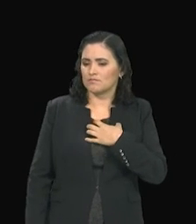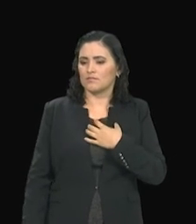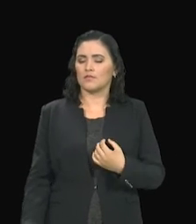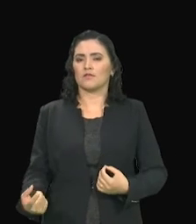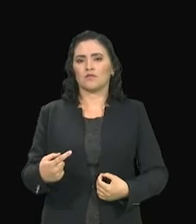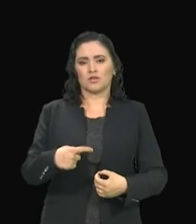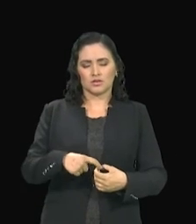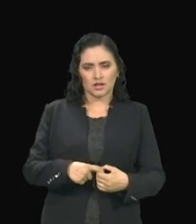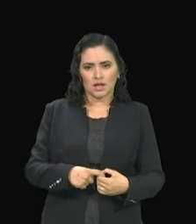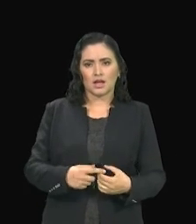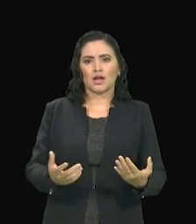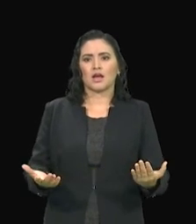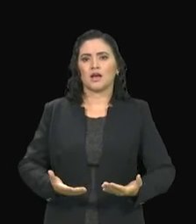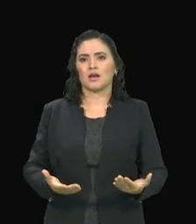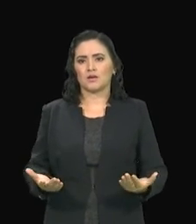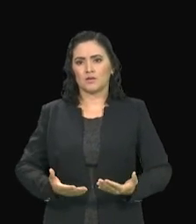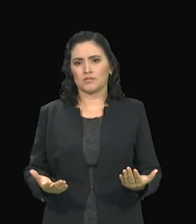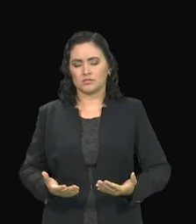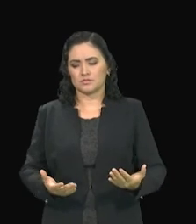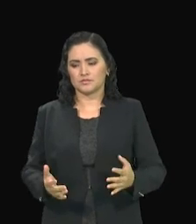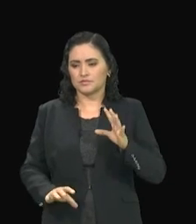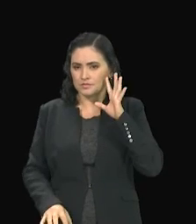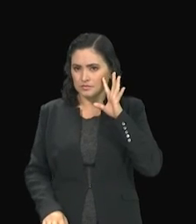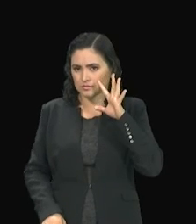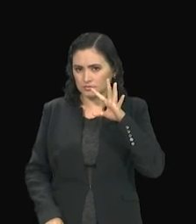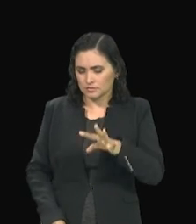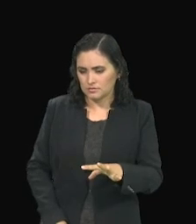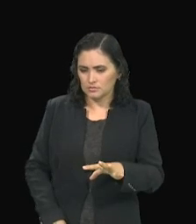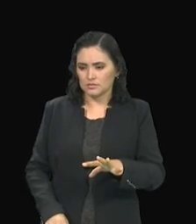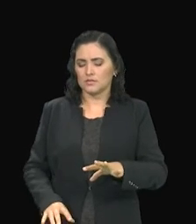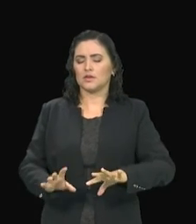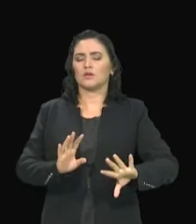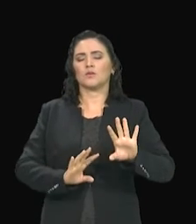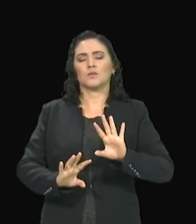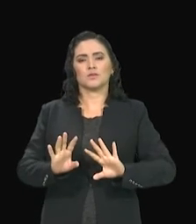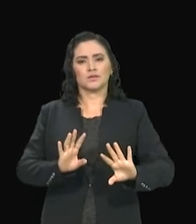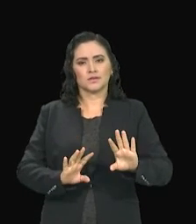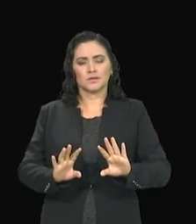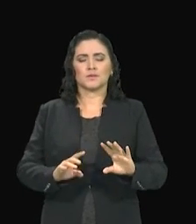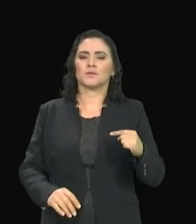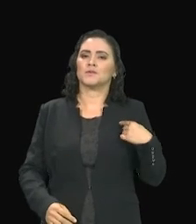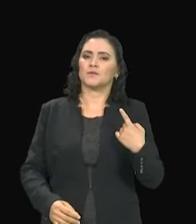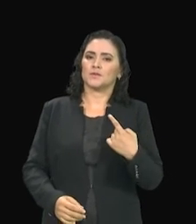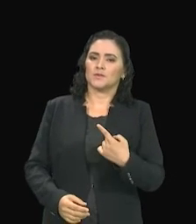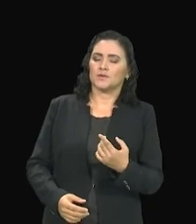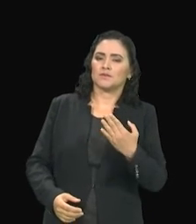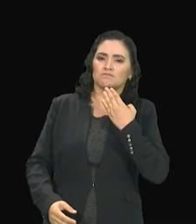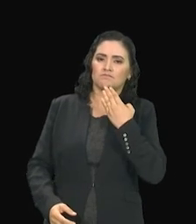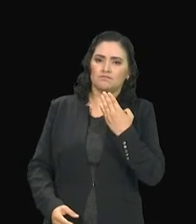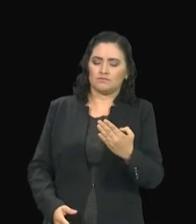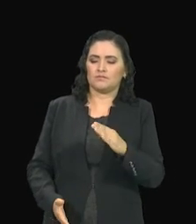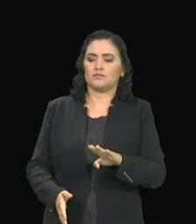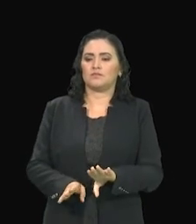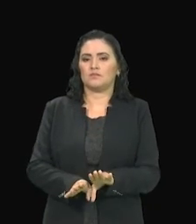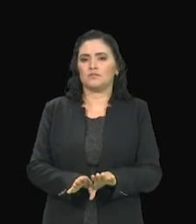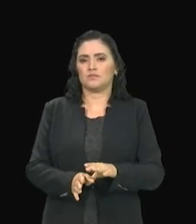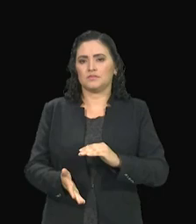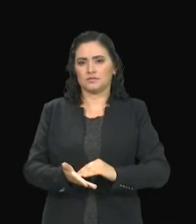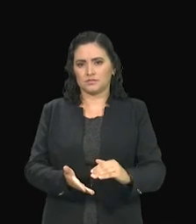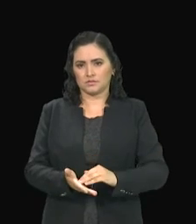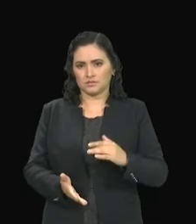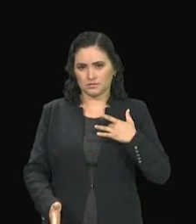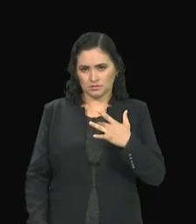e vai olhar com bastante atenção essa nossa solicitação, assim como o secretário de Saúde.